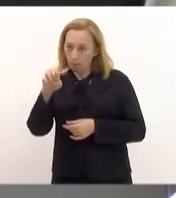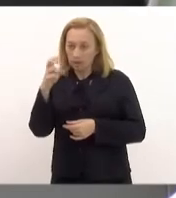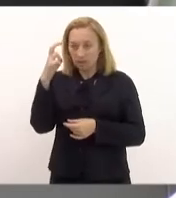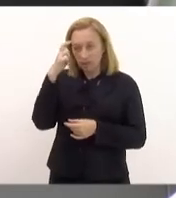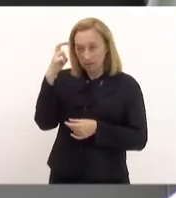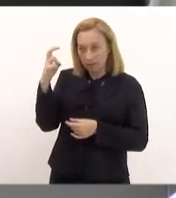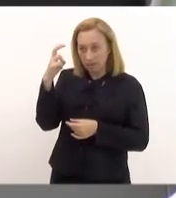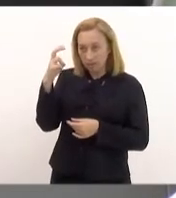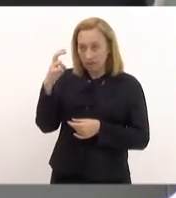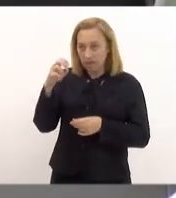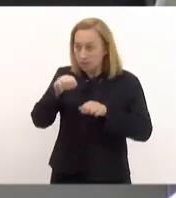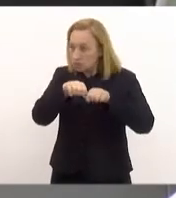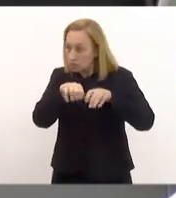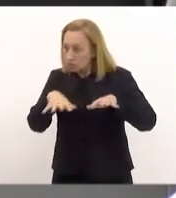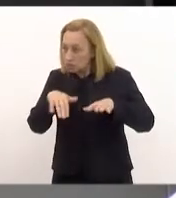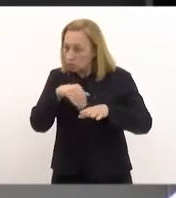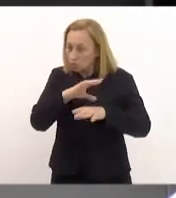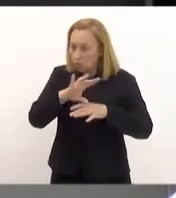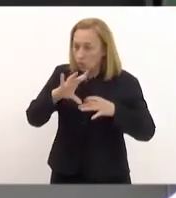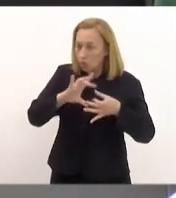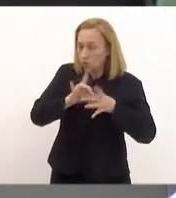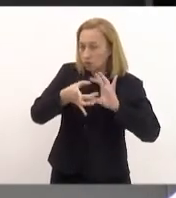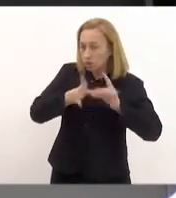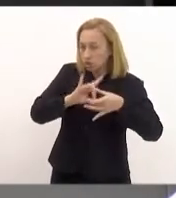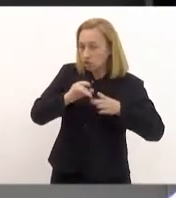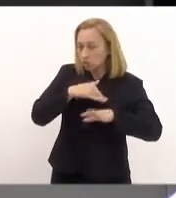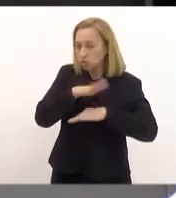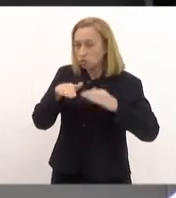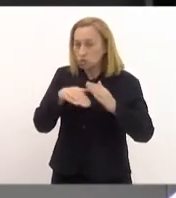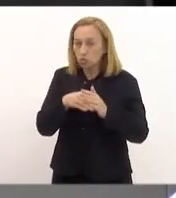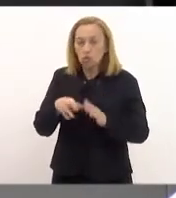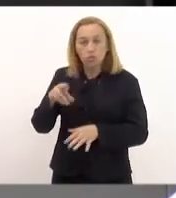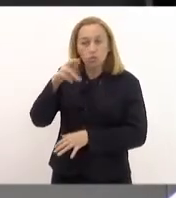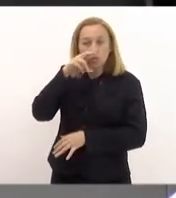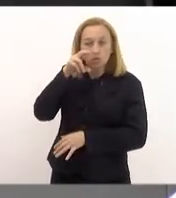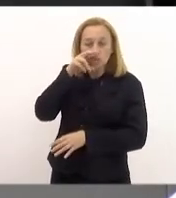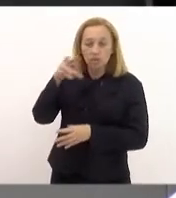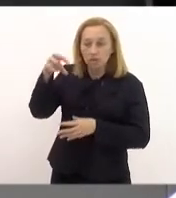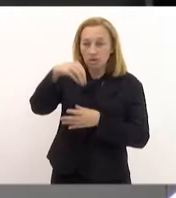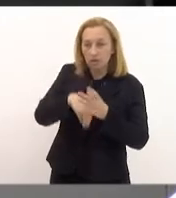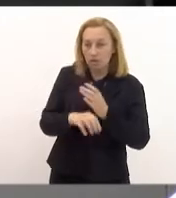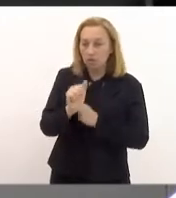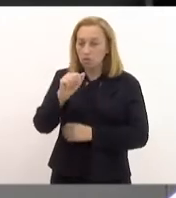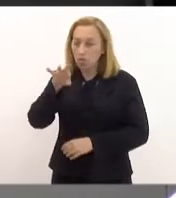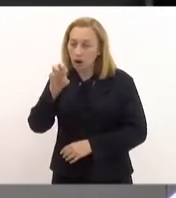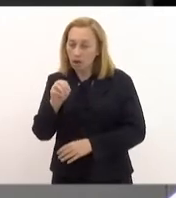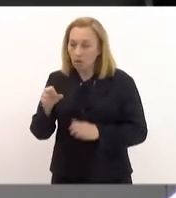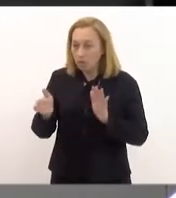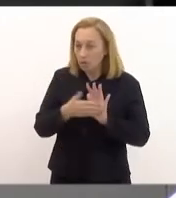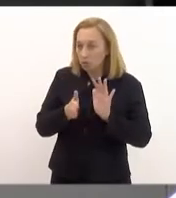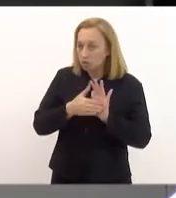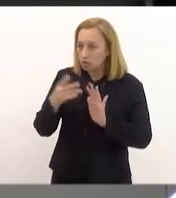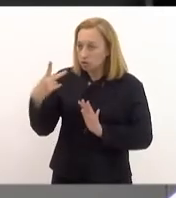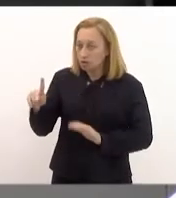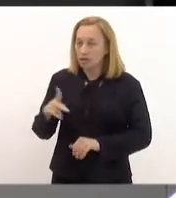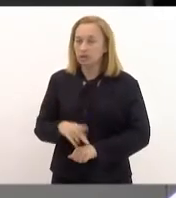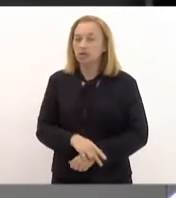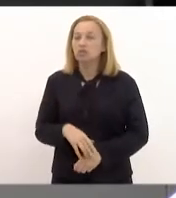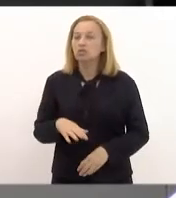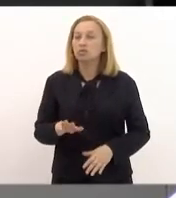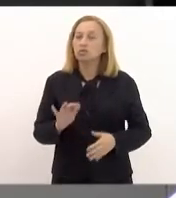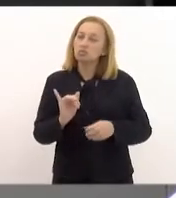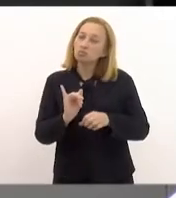praticamente o contexto todo do Rosenberg dentro do arco metropolitano, a proposta, né? Com